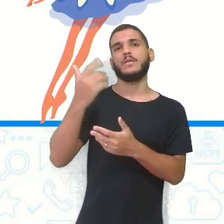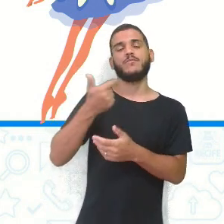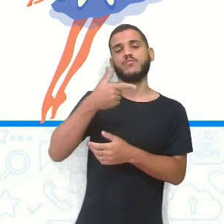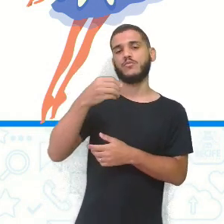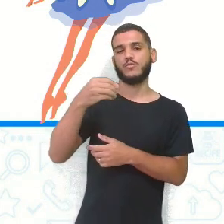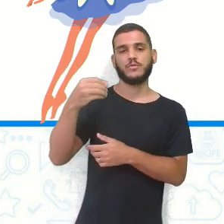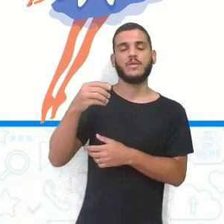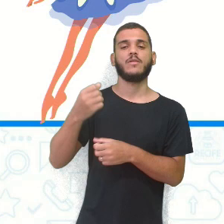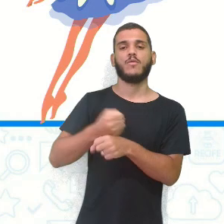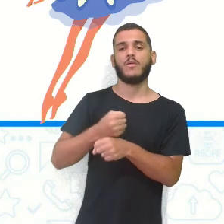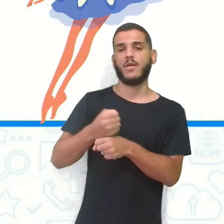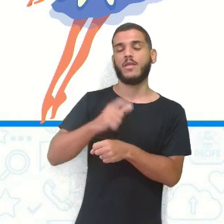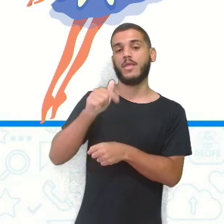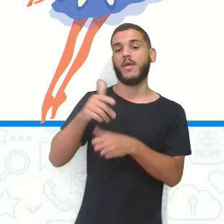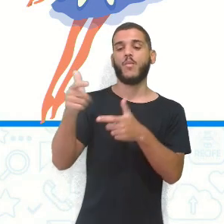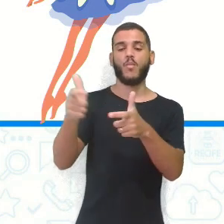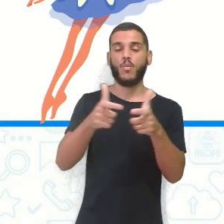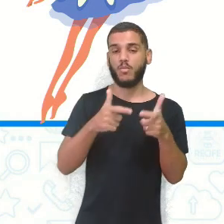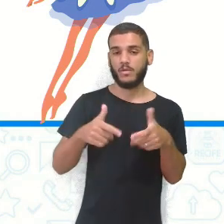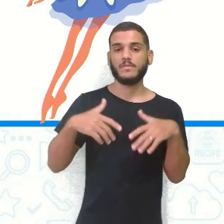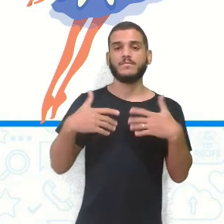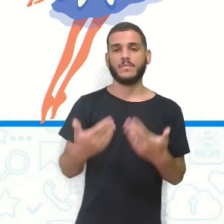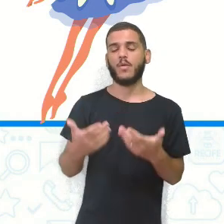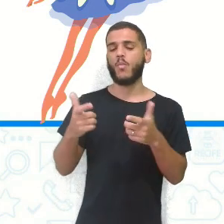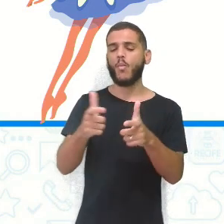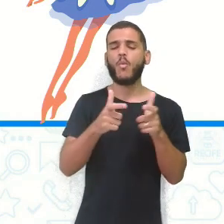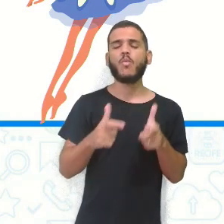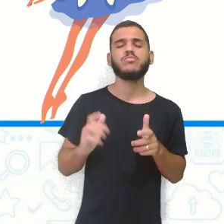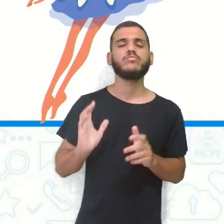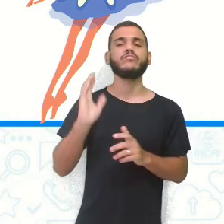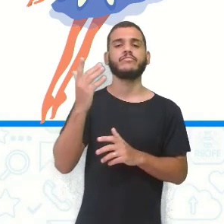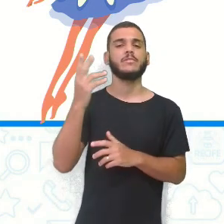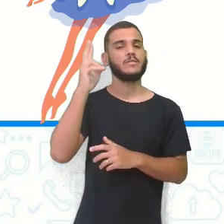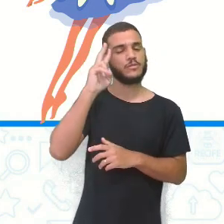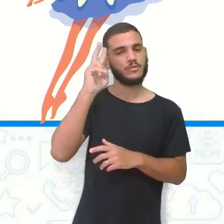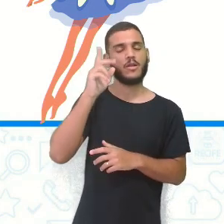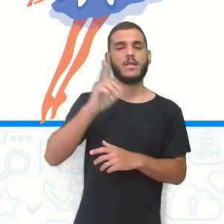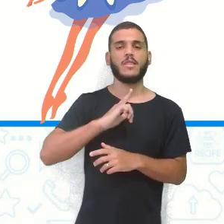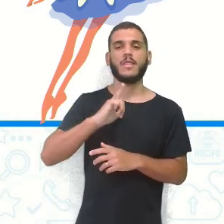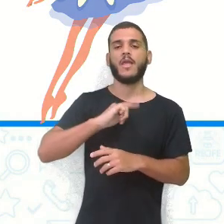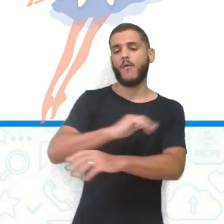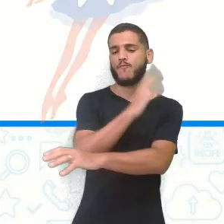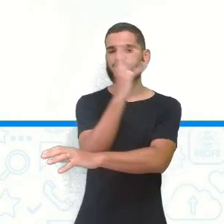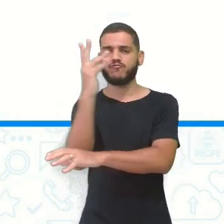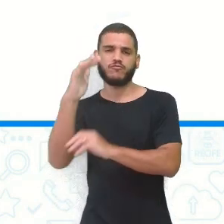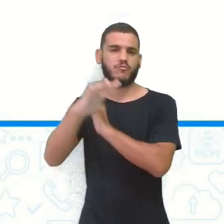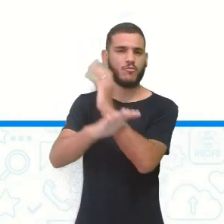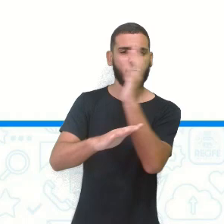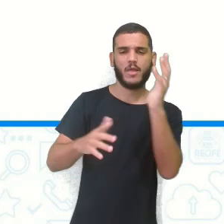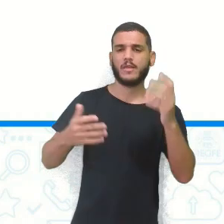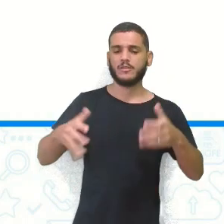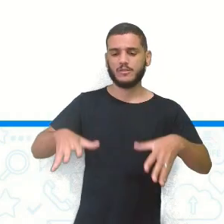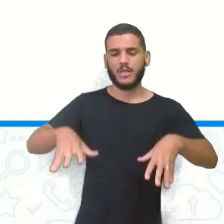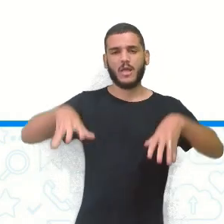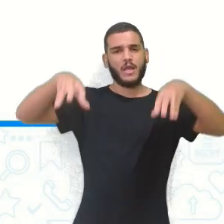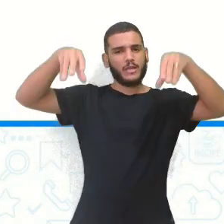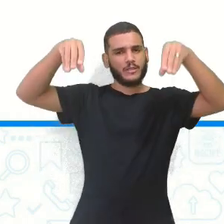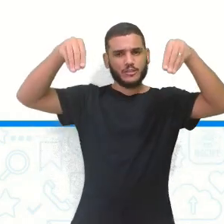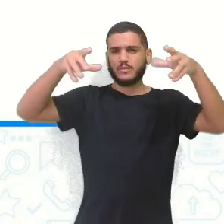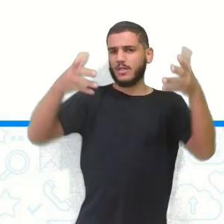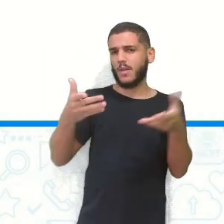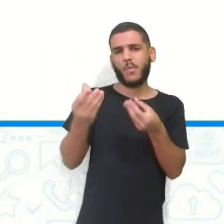anos. E o espaço é o local. Então, onde aconteceu essa história? Em uma floresta, em um castelo,